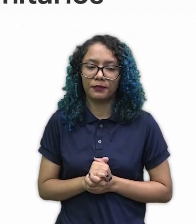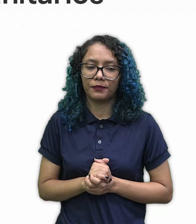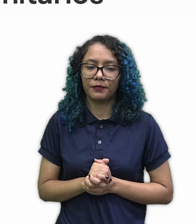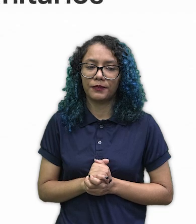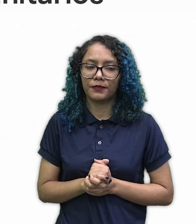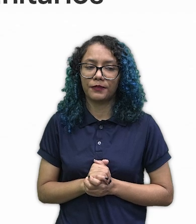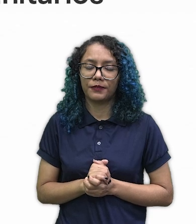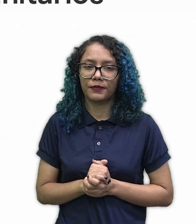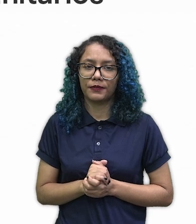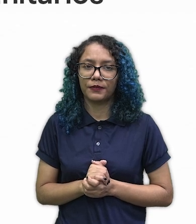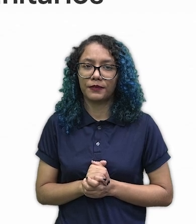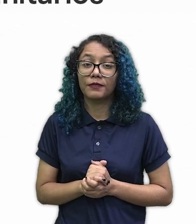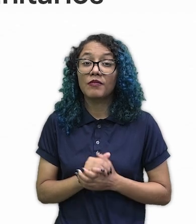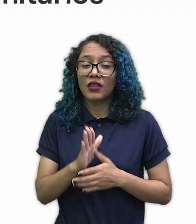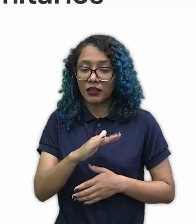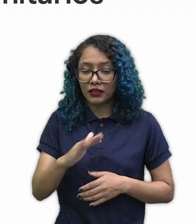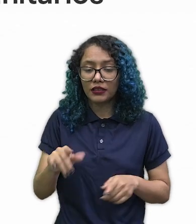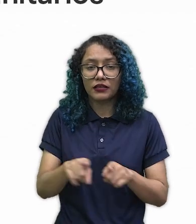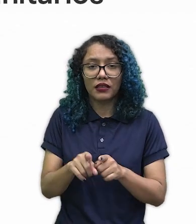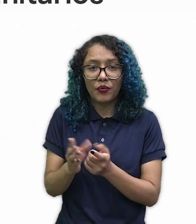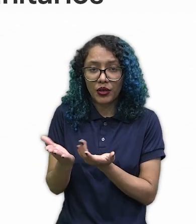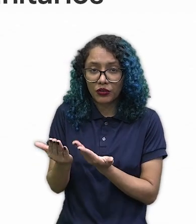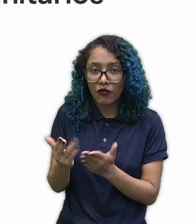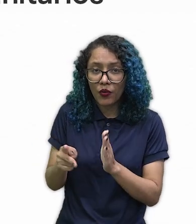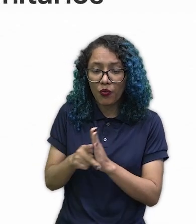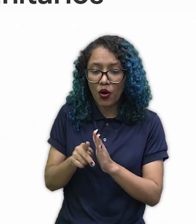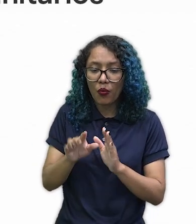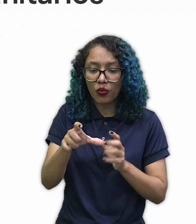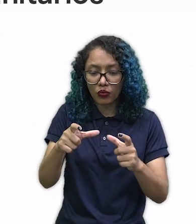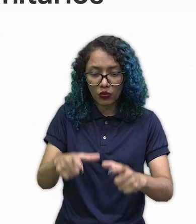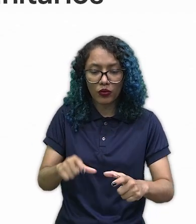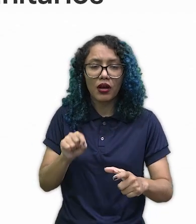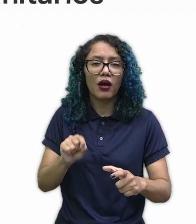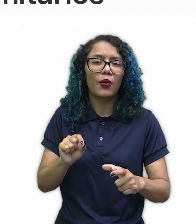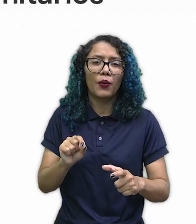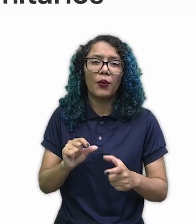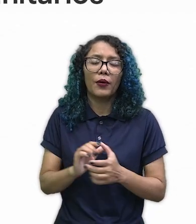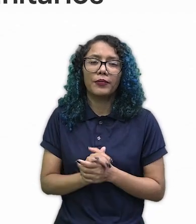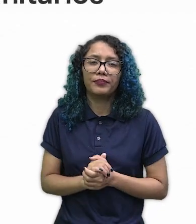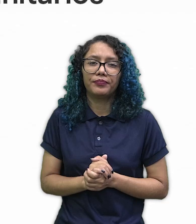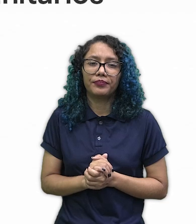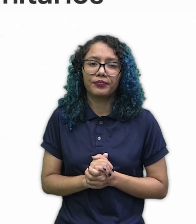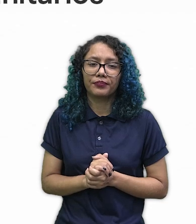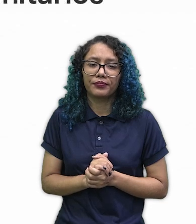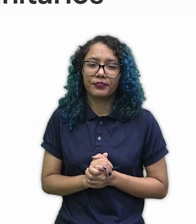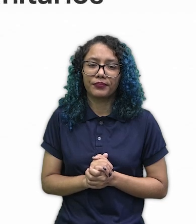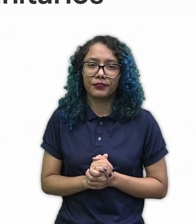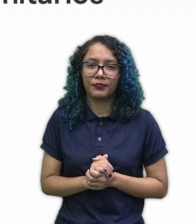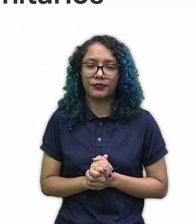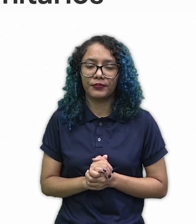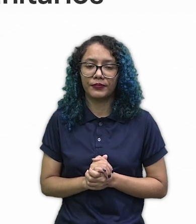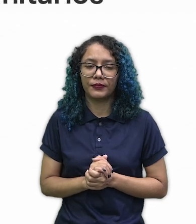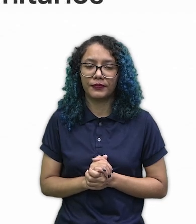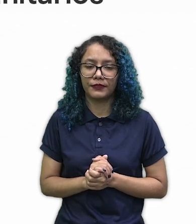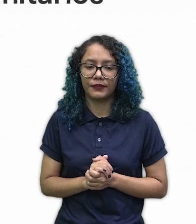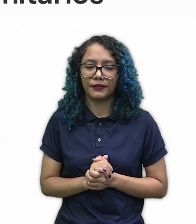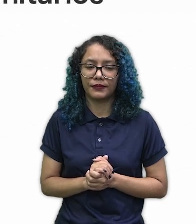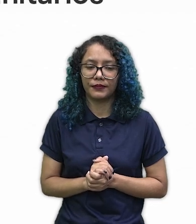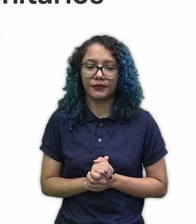e os jovens dessa comunidade possam ter acesso à